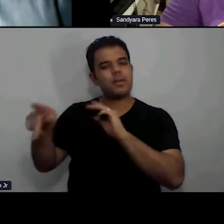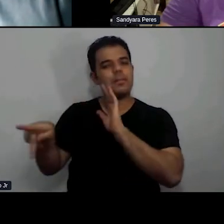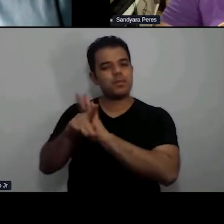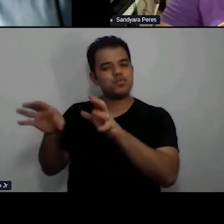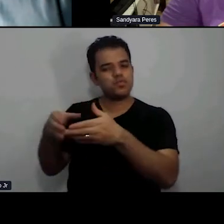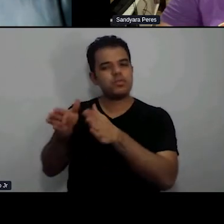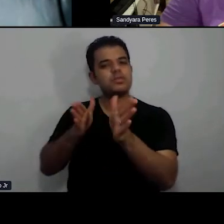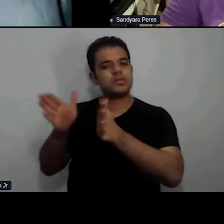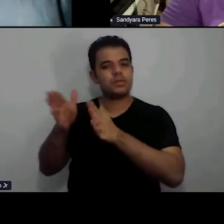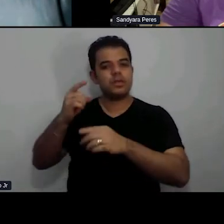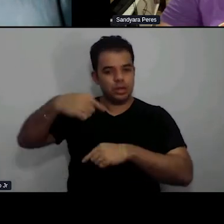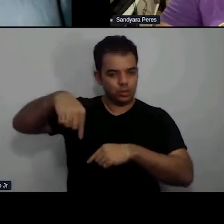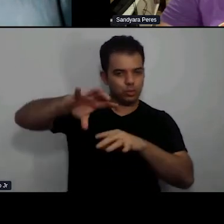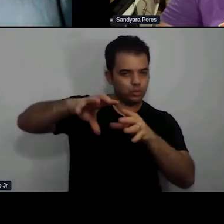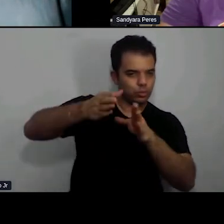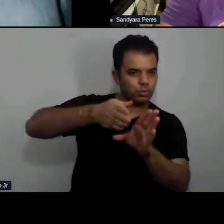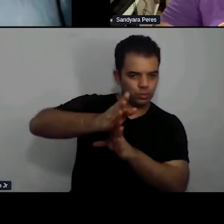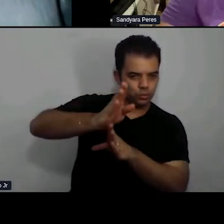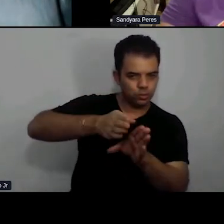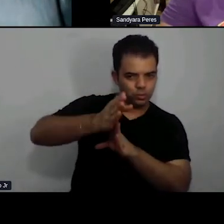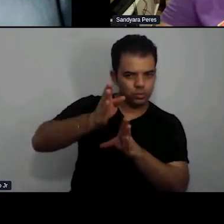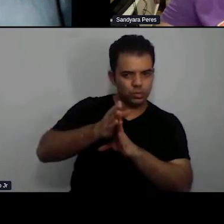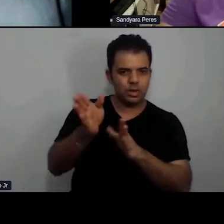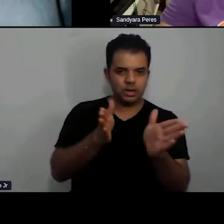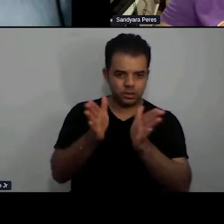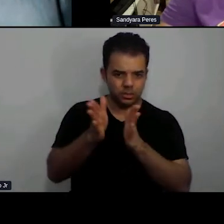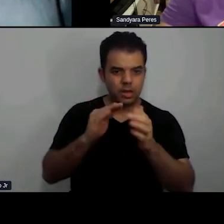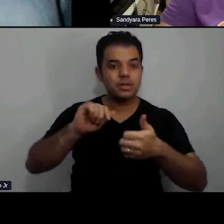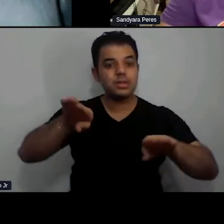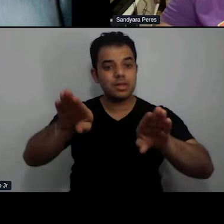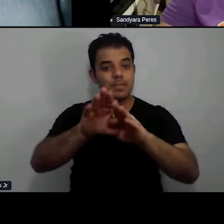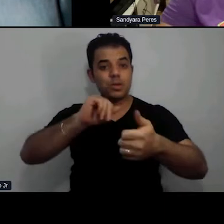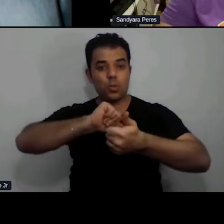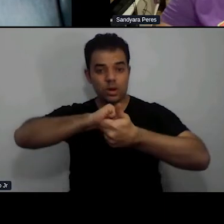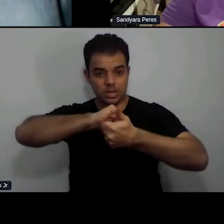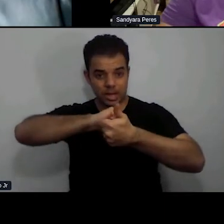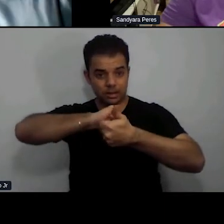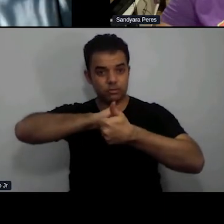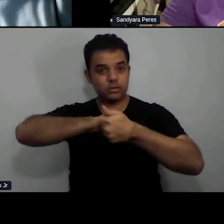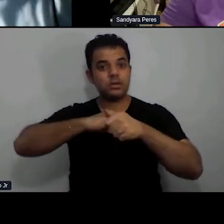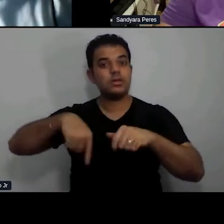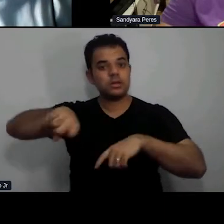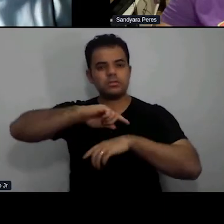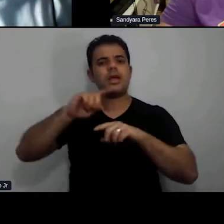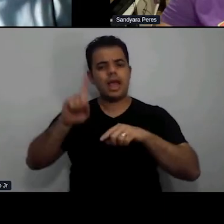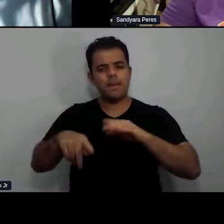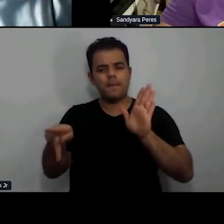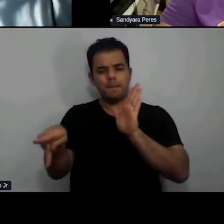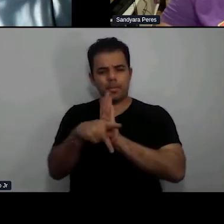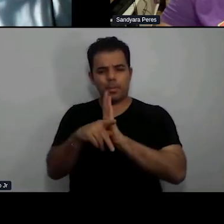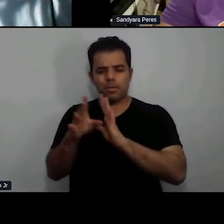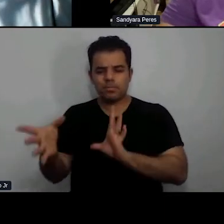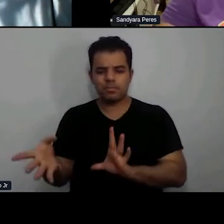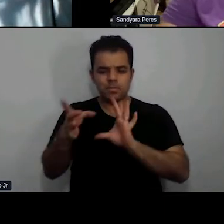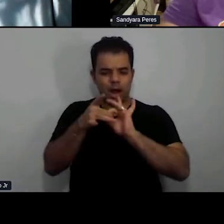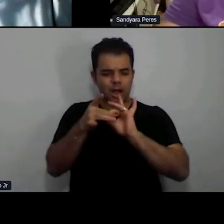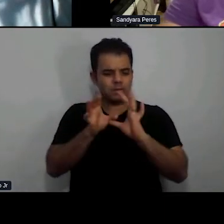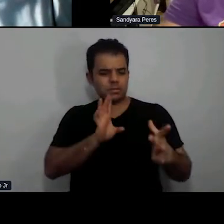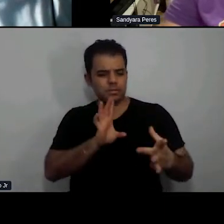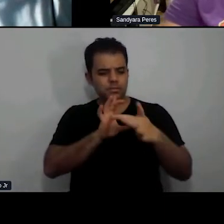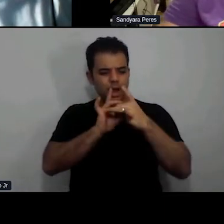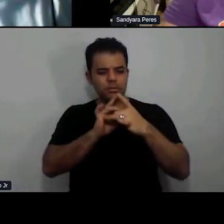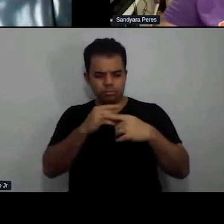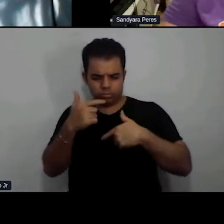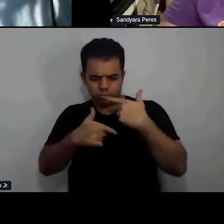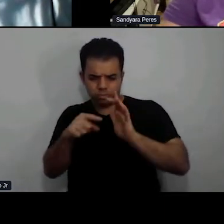gente que é consultor de acessibilidade em qualidade, né? A gente faz esse meio de campo aí, né?